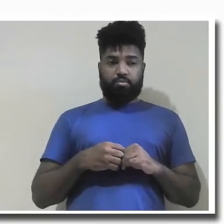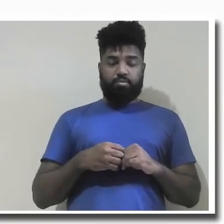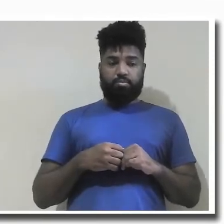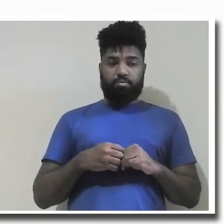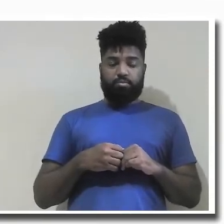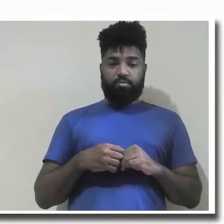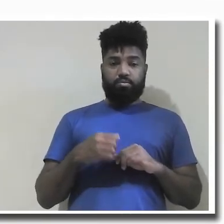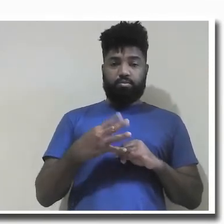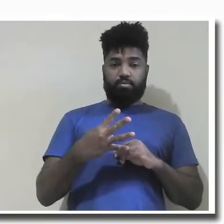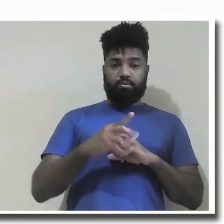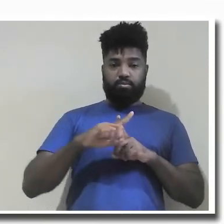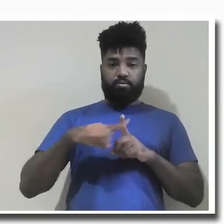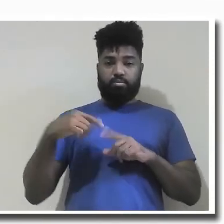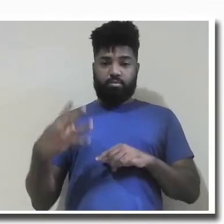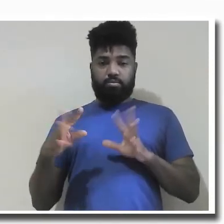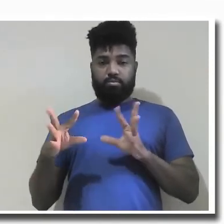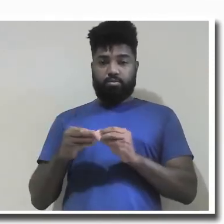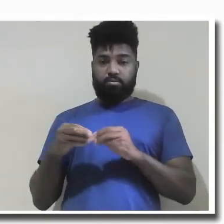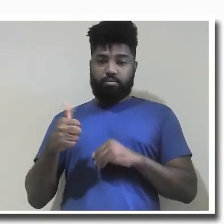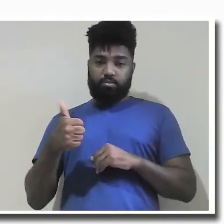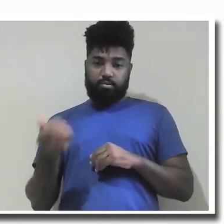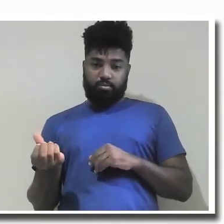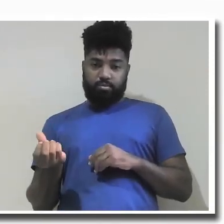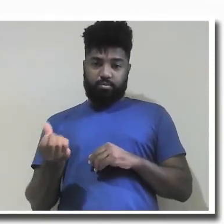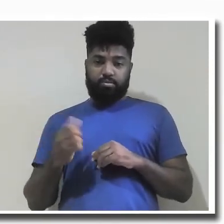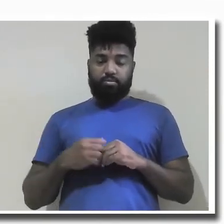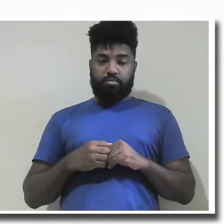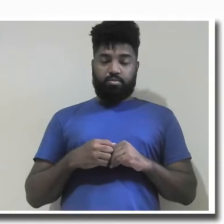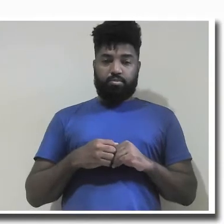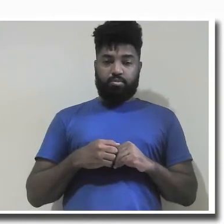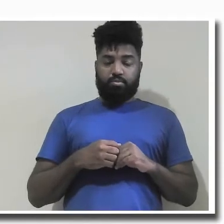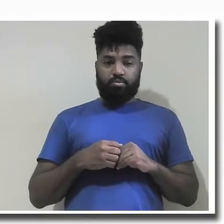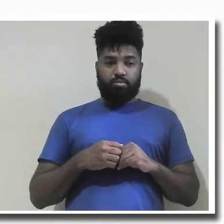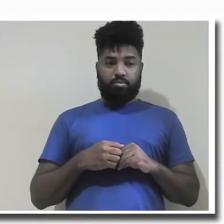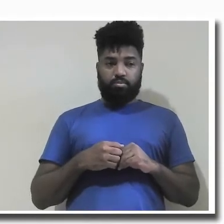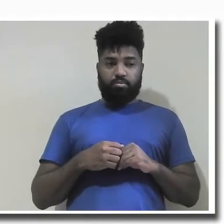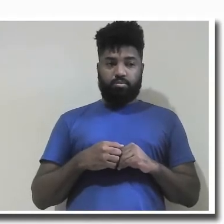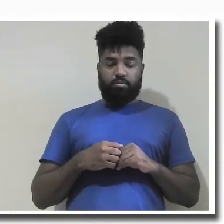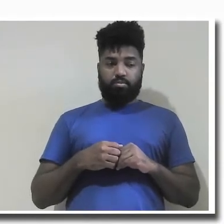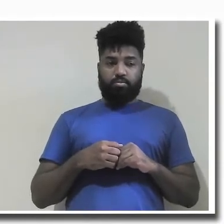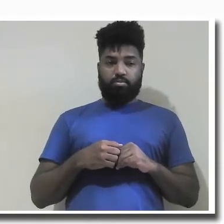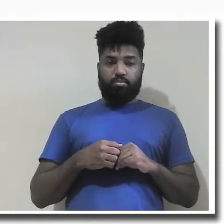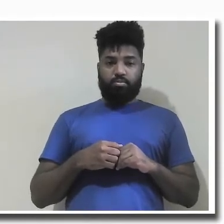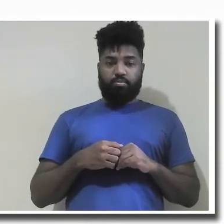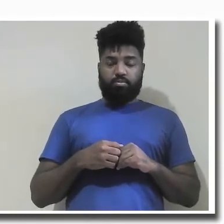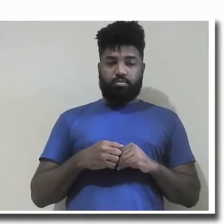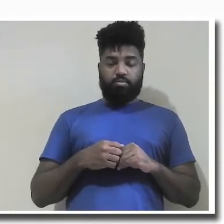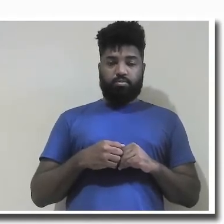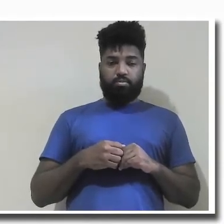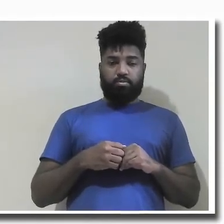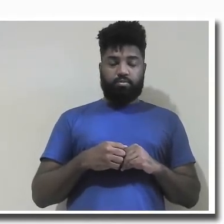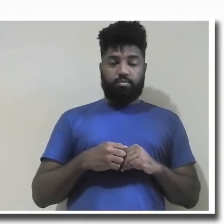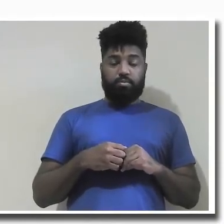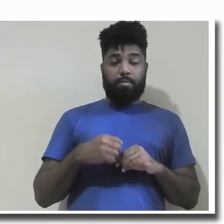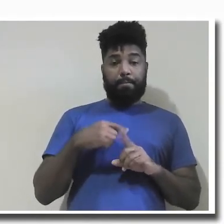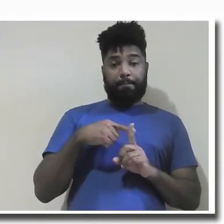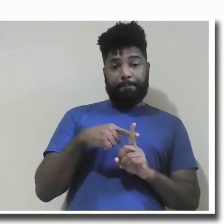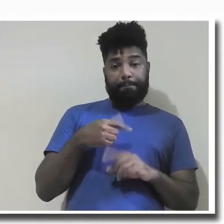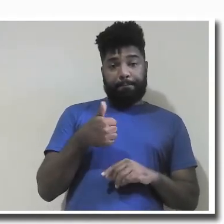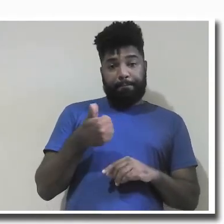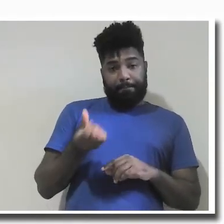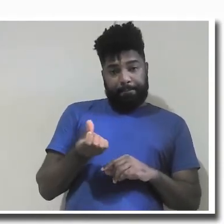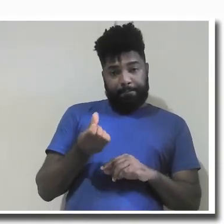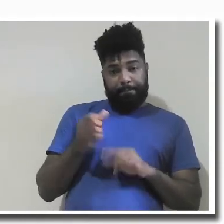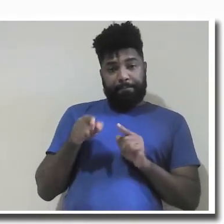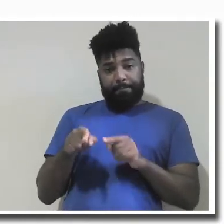4 vezes 4, 16. Menos com menos, mais. Mais